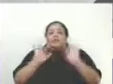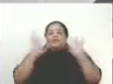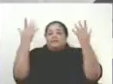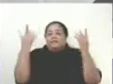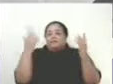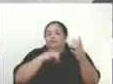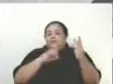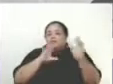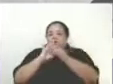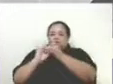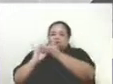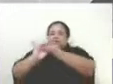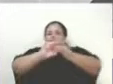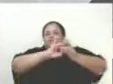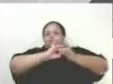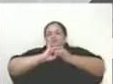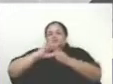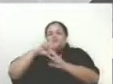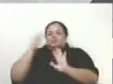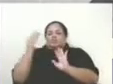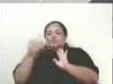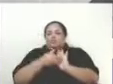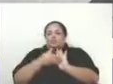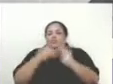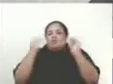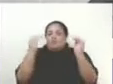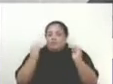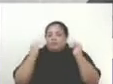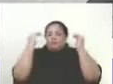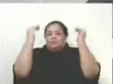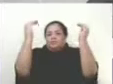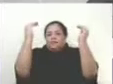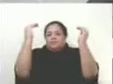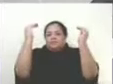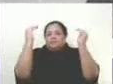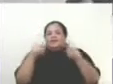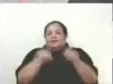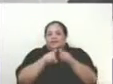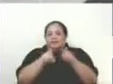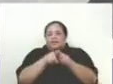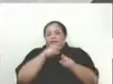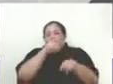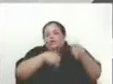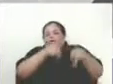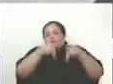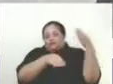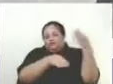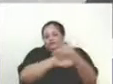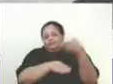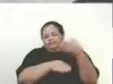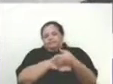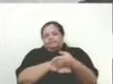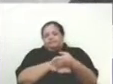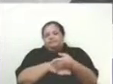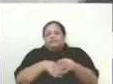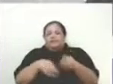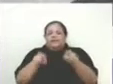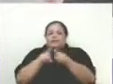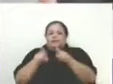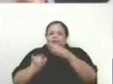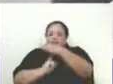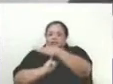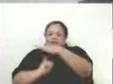diversas autoridades, pessoas da sociedade civil também, de organizações sociais, prefeitos,